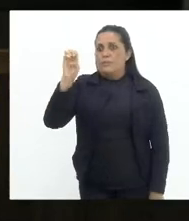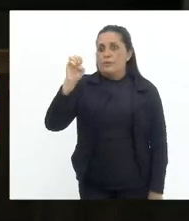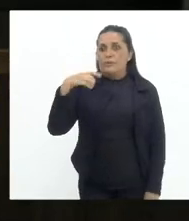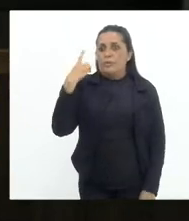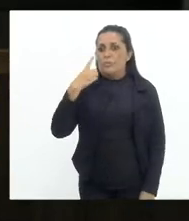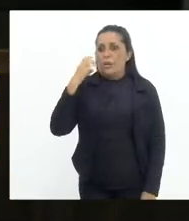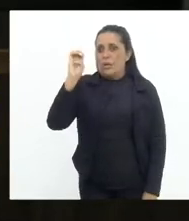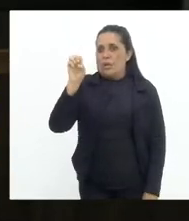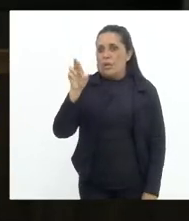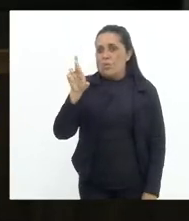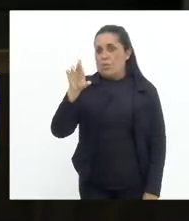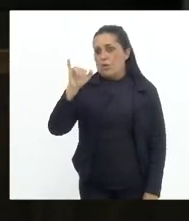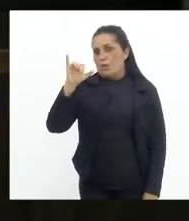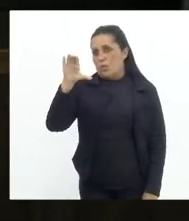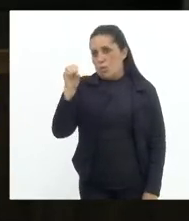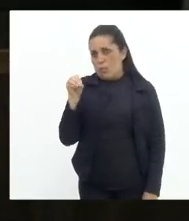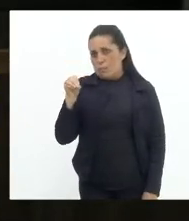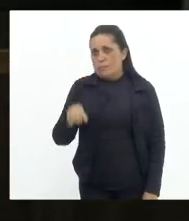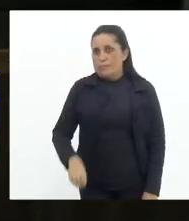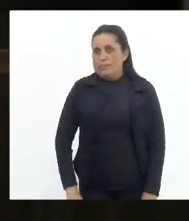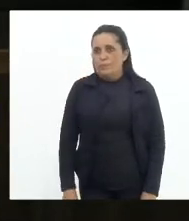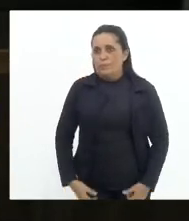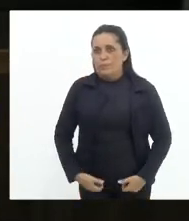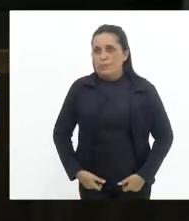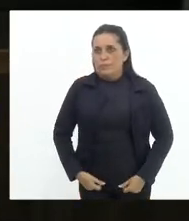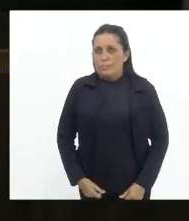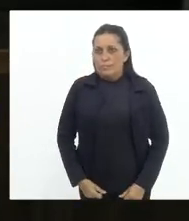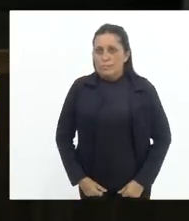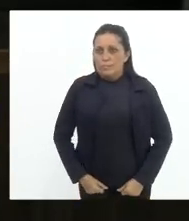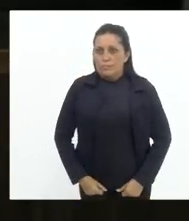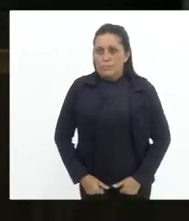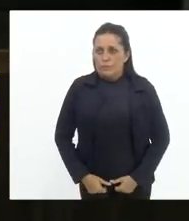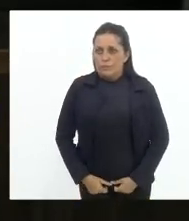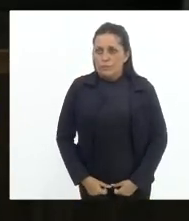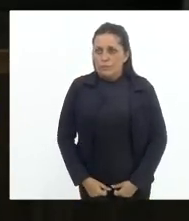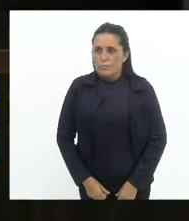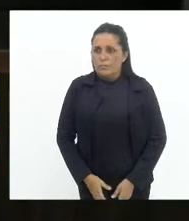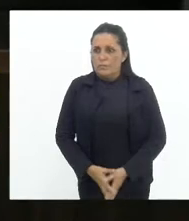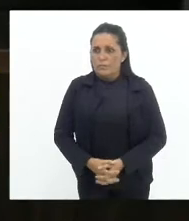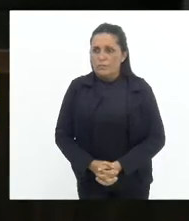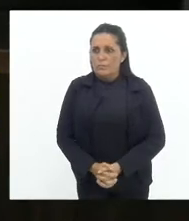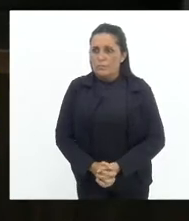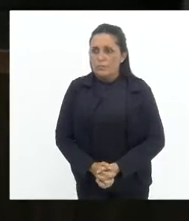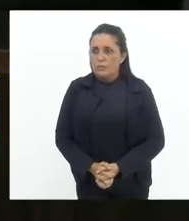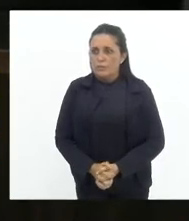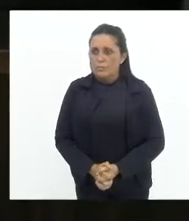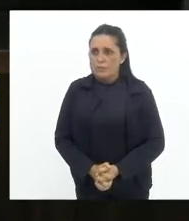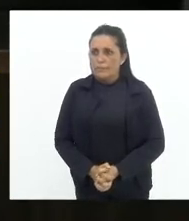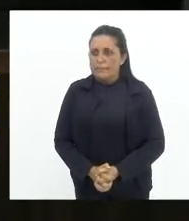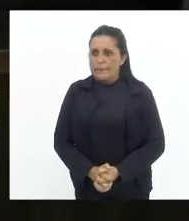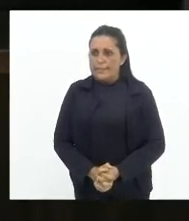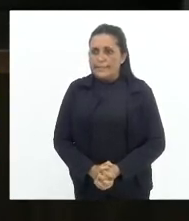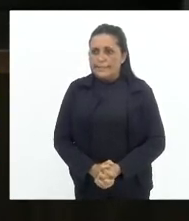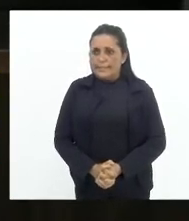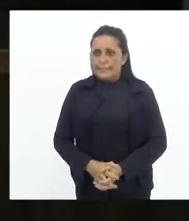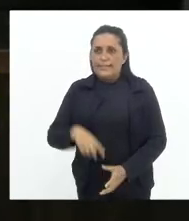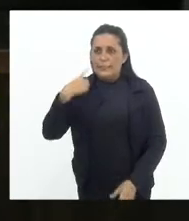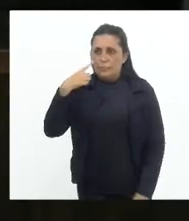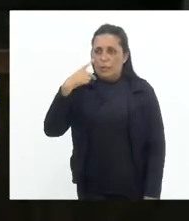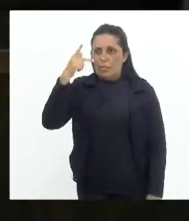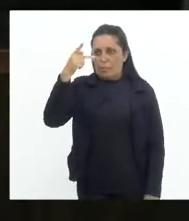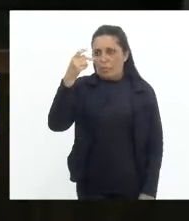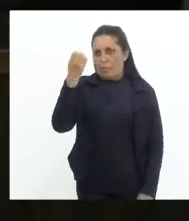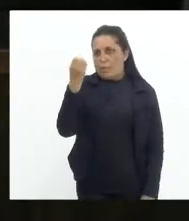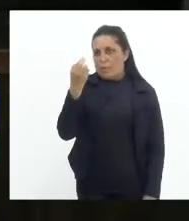Júnior E aí o resultado Eurico Júnior o resultado